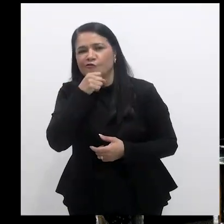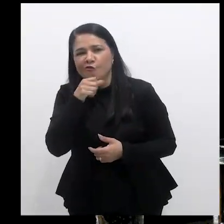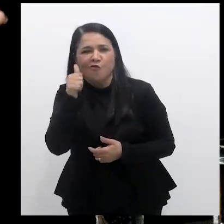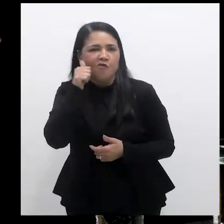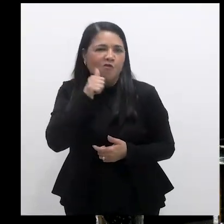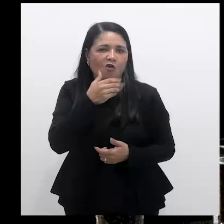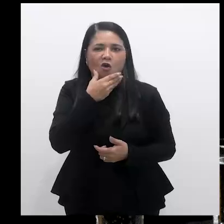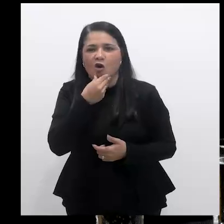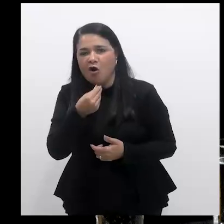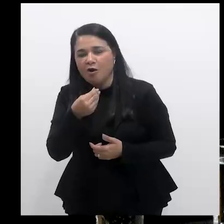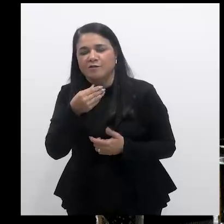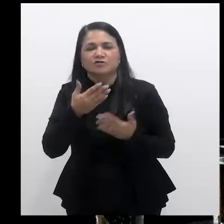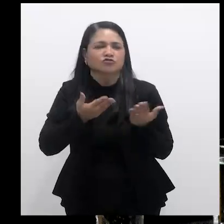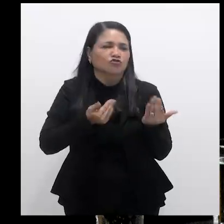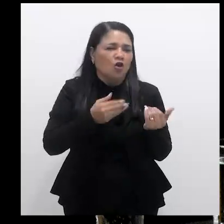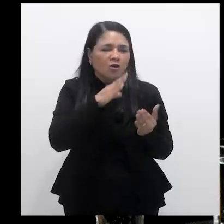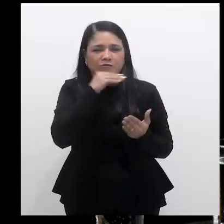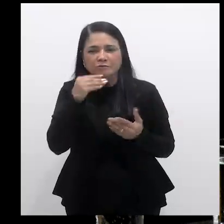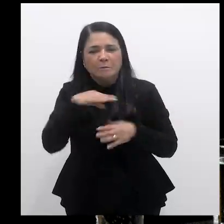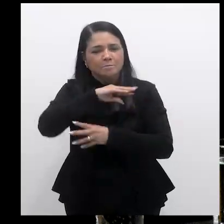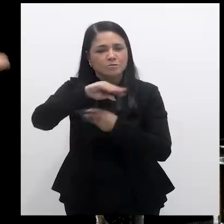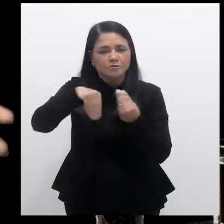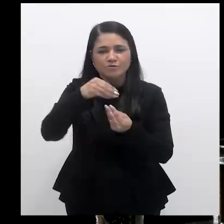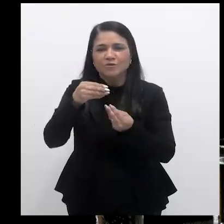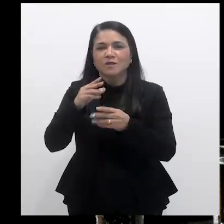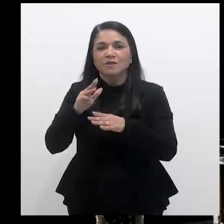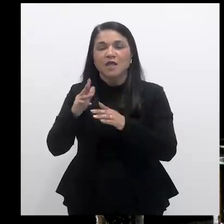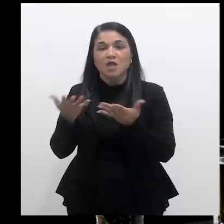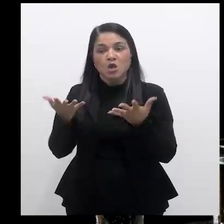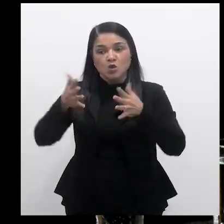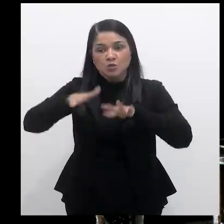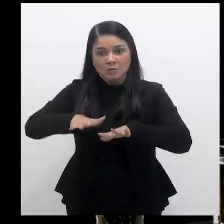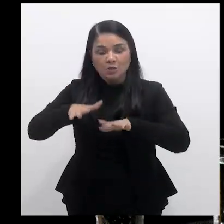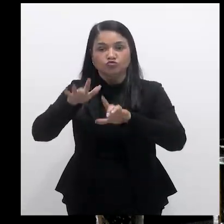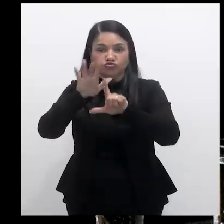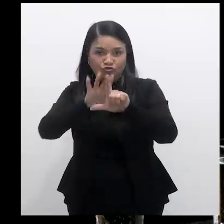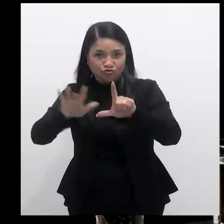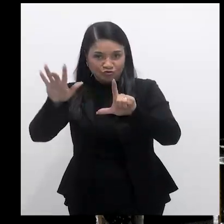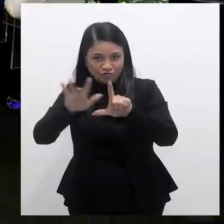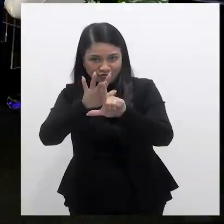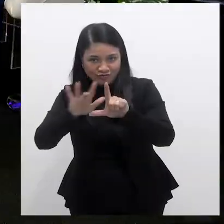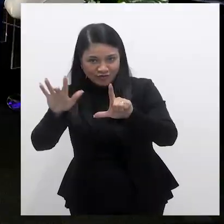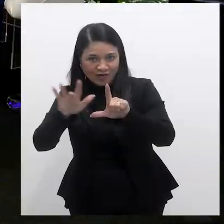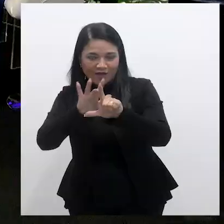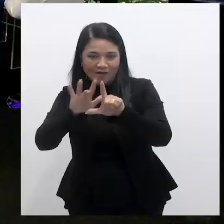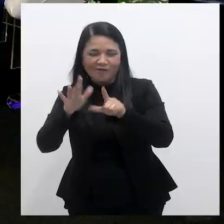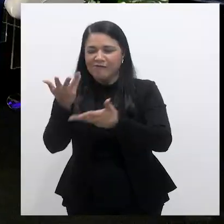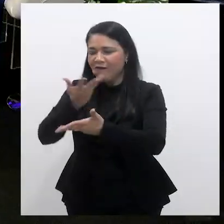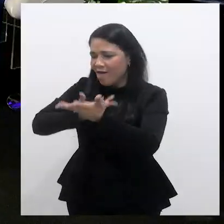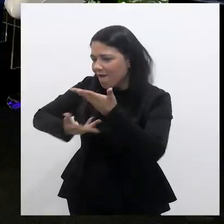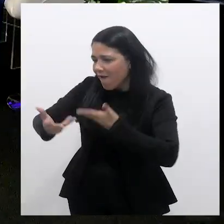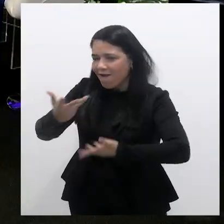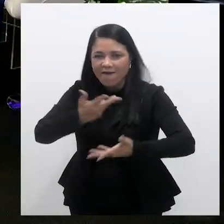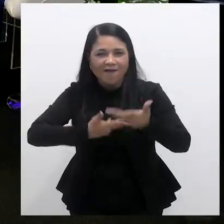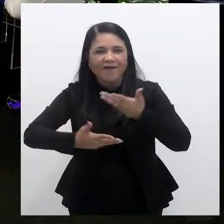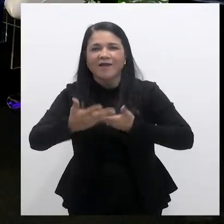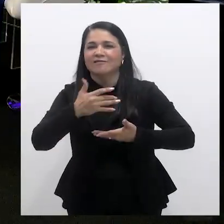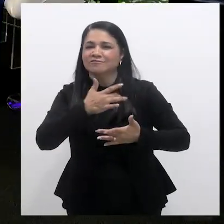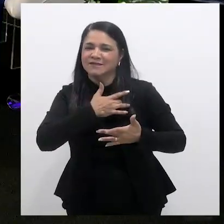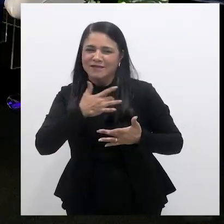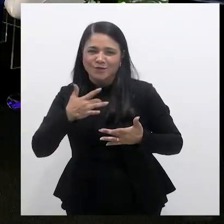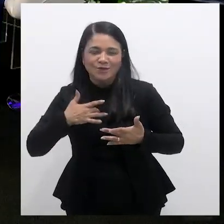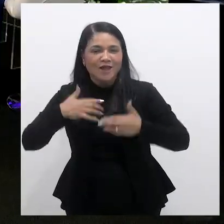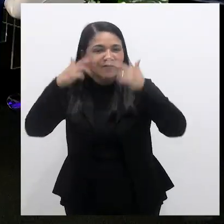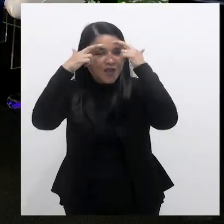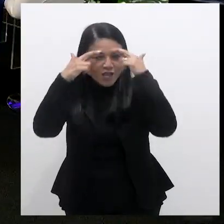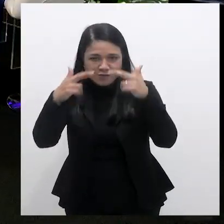temos avós, junto com jovens que estão fazendo a sua inclusão digital, estão ali nessa convivência super saudável,